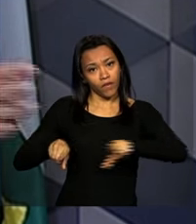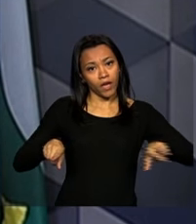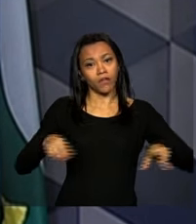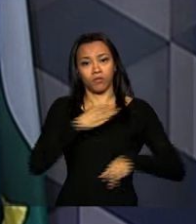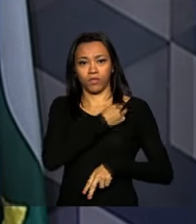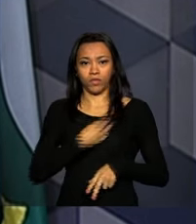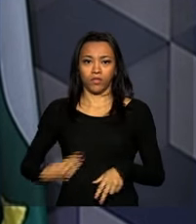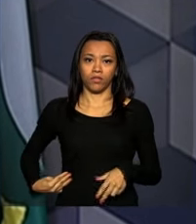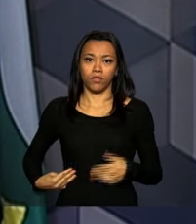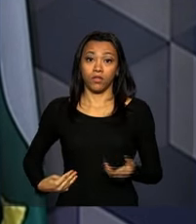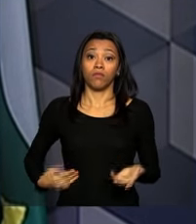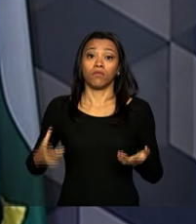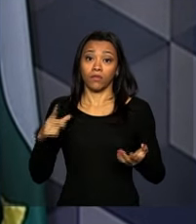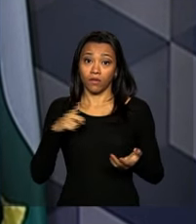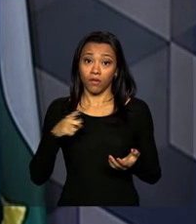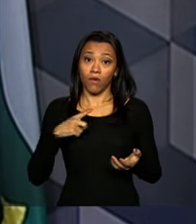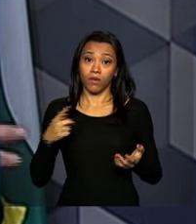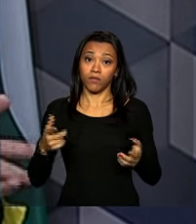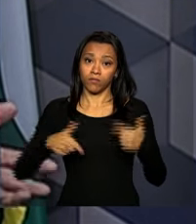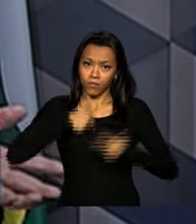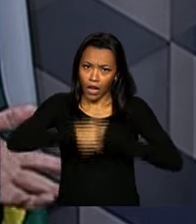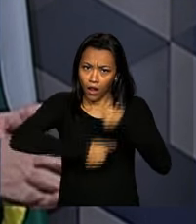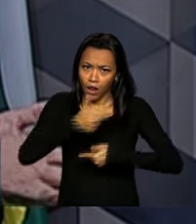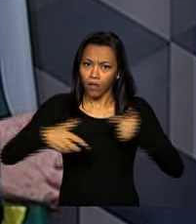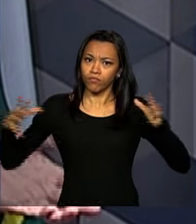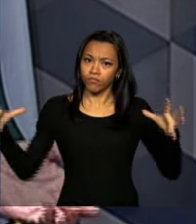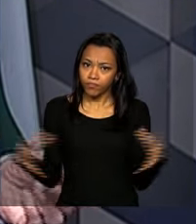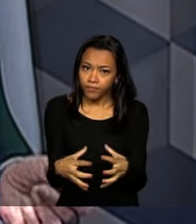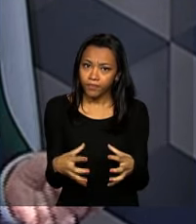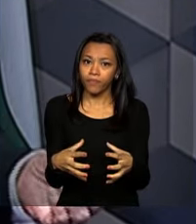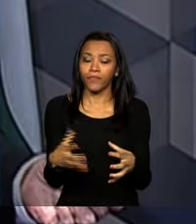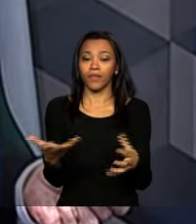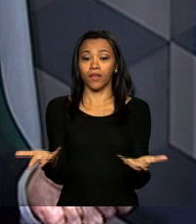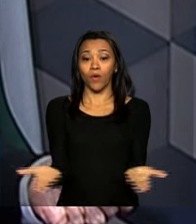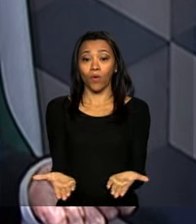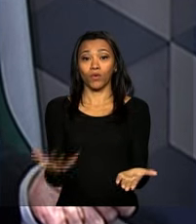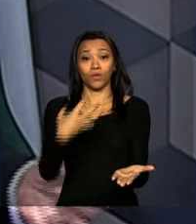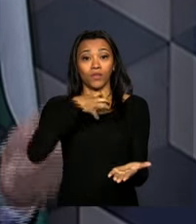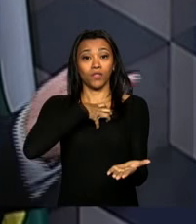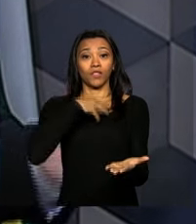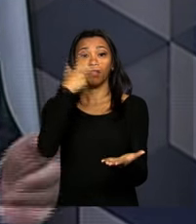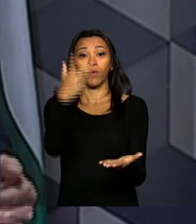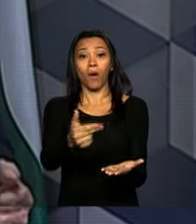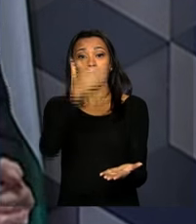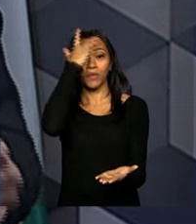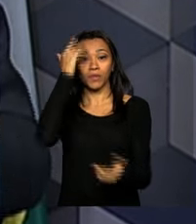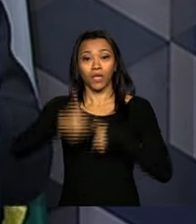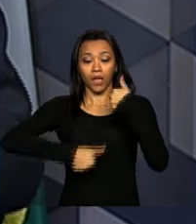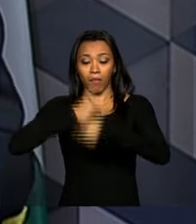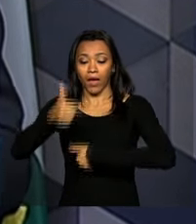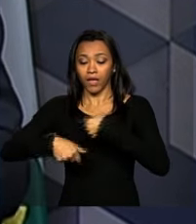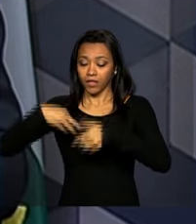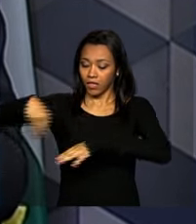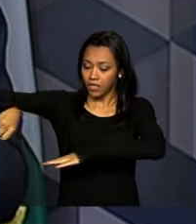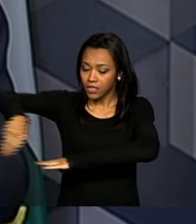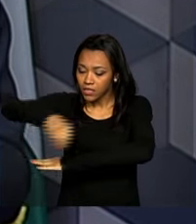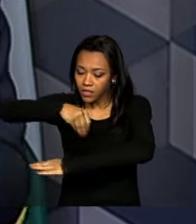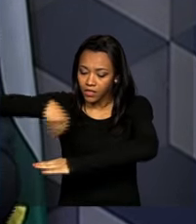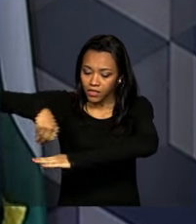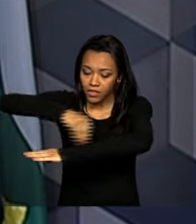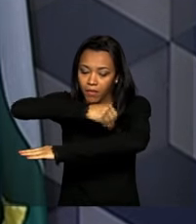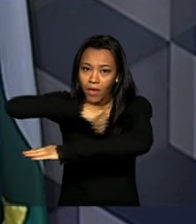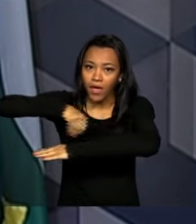gente plantou. E aqui eu estou me sentindo como um agricultor que semeou e agora a gente vai